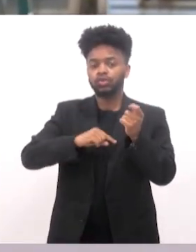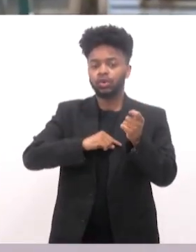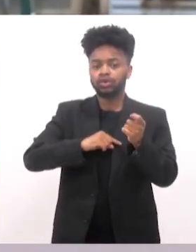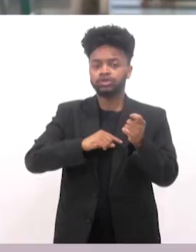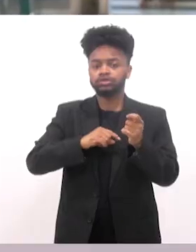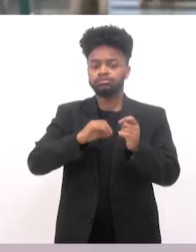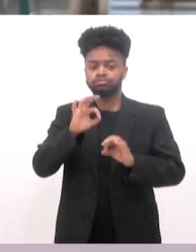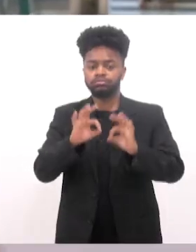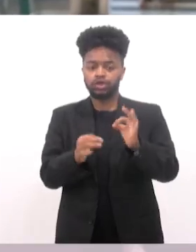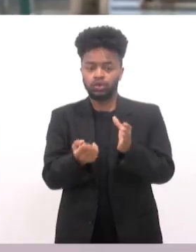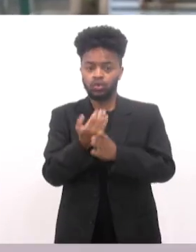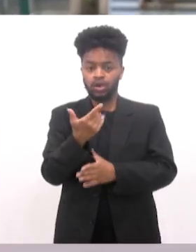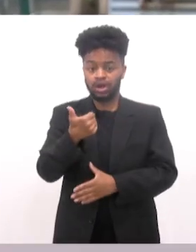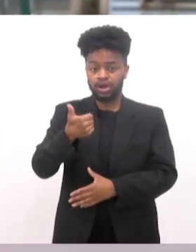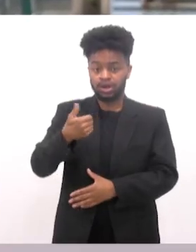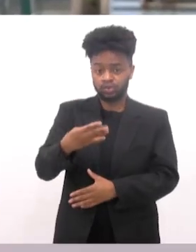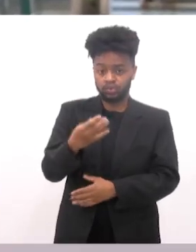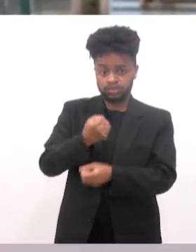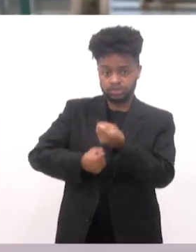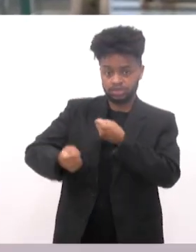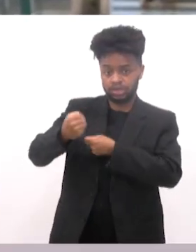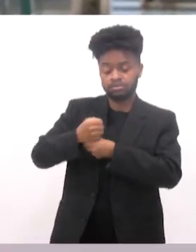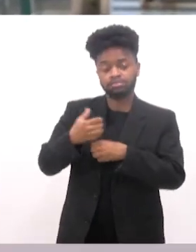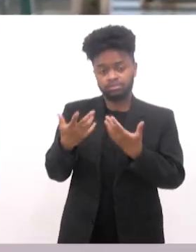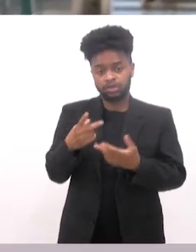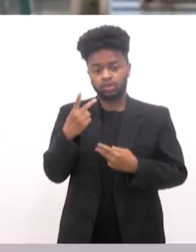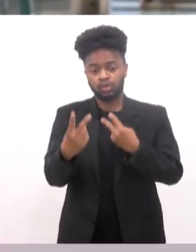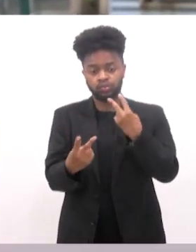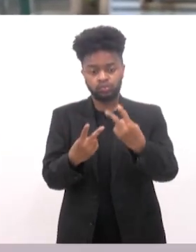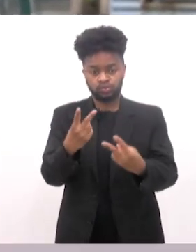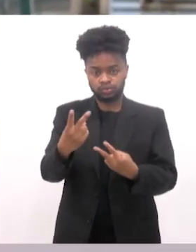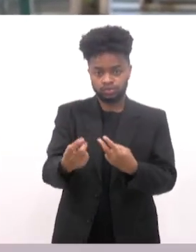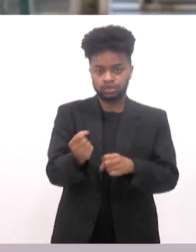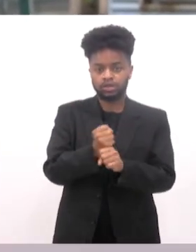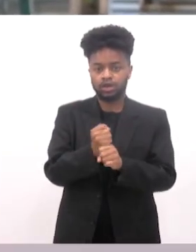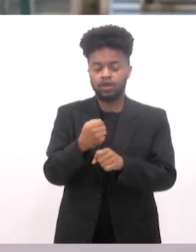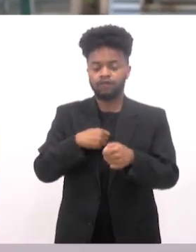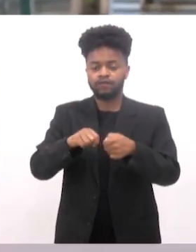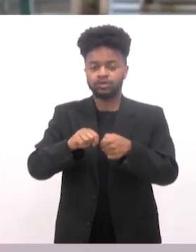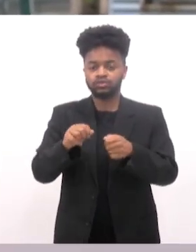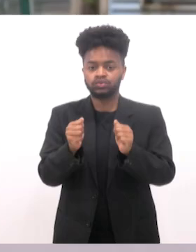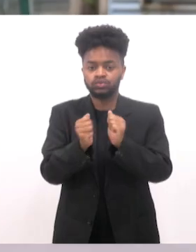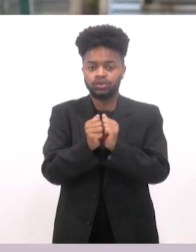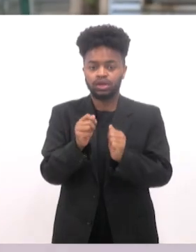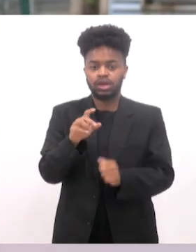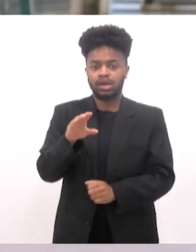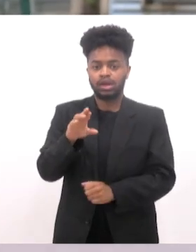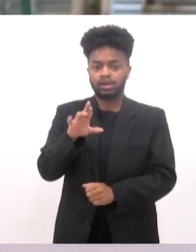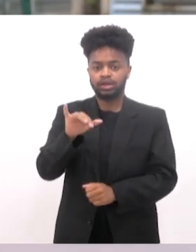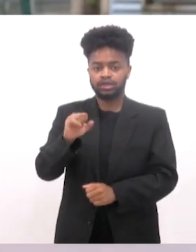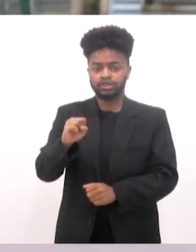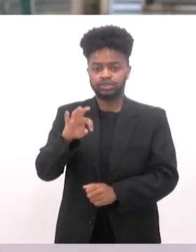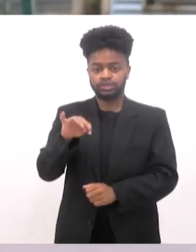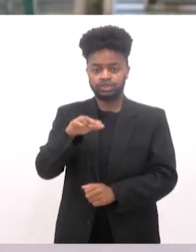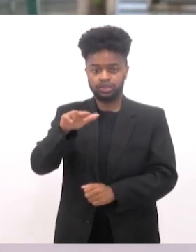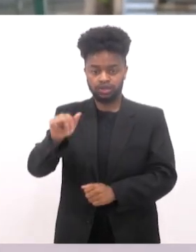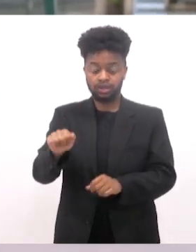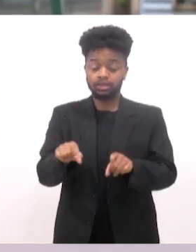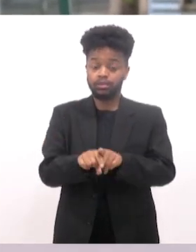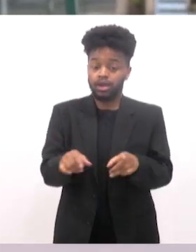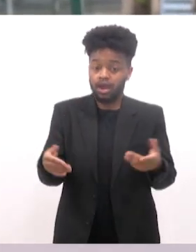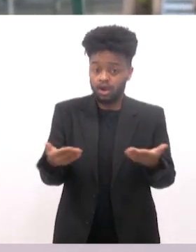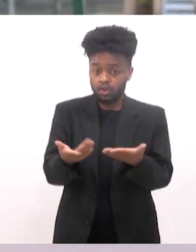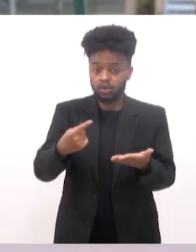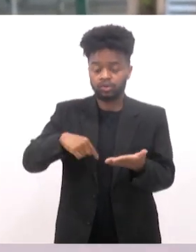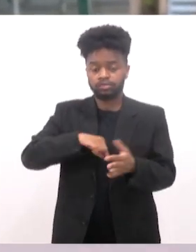há 14 anos, quer dizer, então ele acontece de maneira bienal, que eu faço com a Cristina Becker, e que esse ano a gente justamente fez